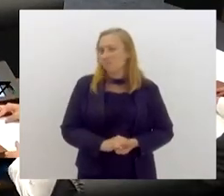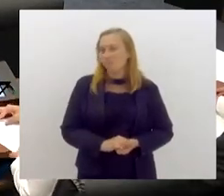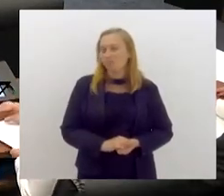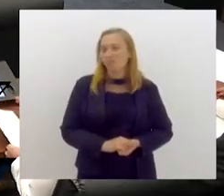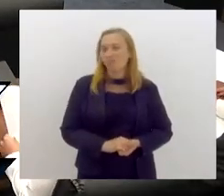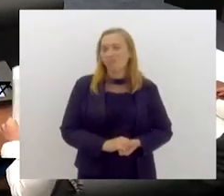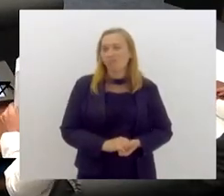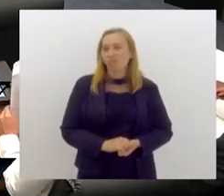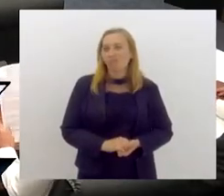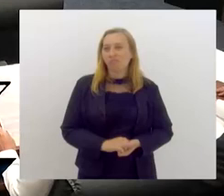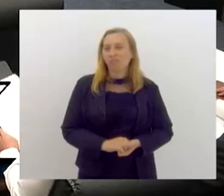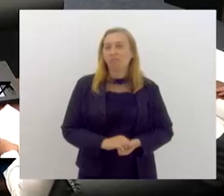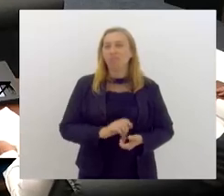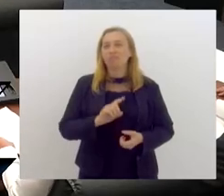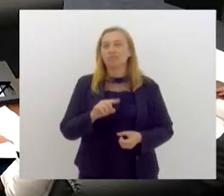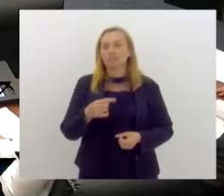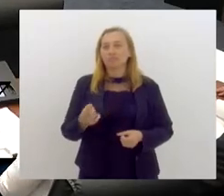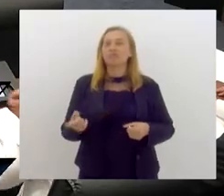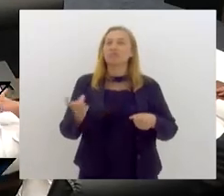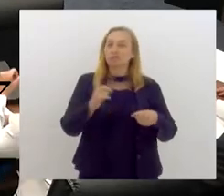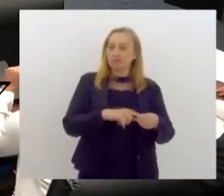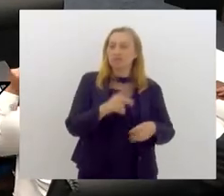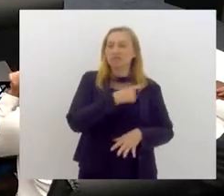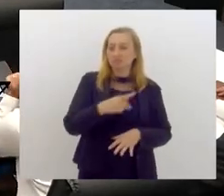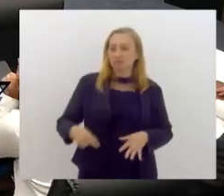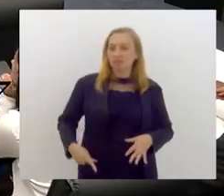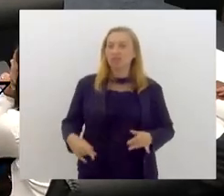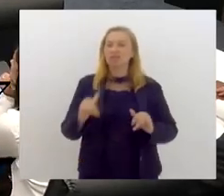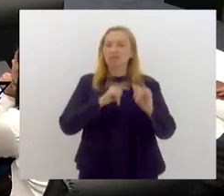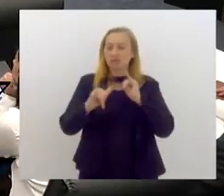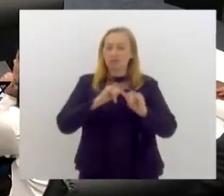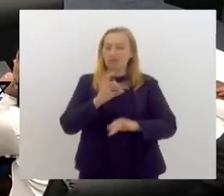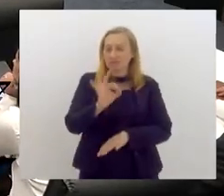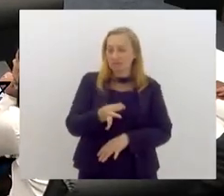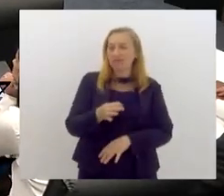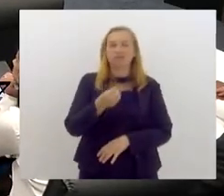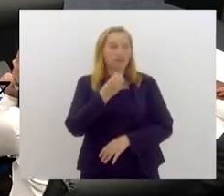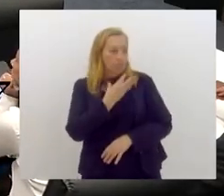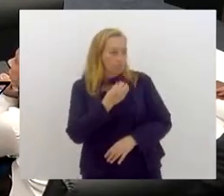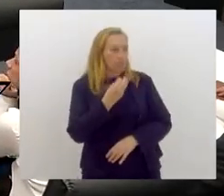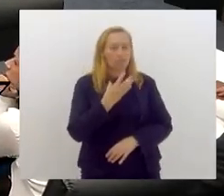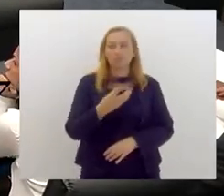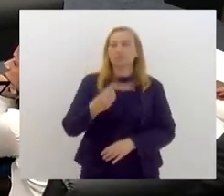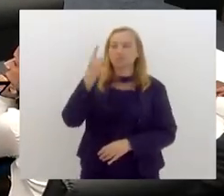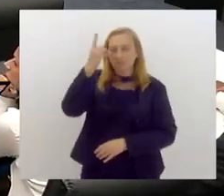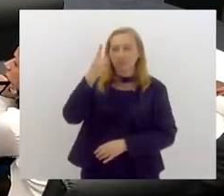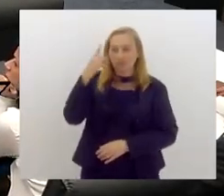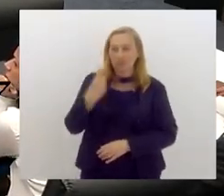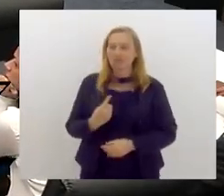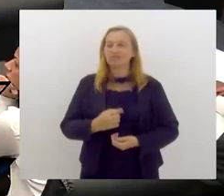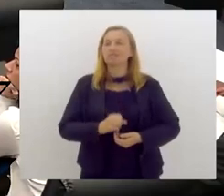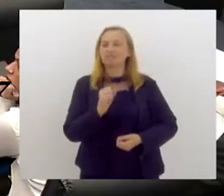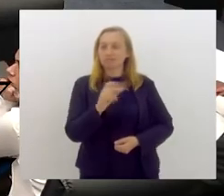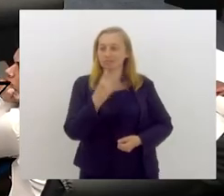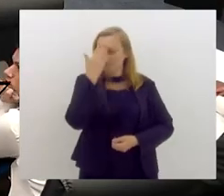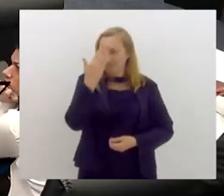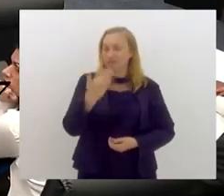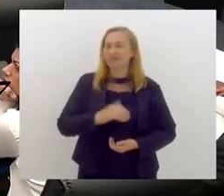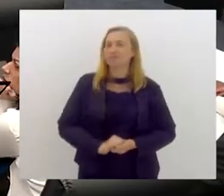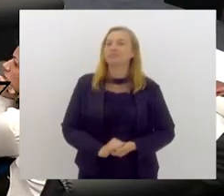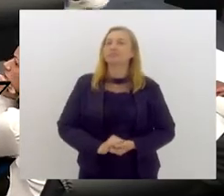Assim que o presidente retornar, a gente tem como dar essa informação. Tá bom, tá, tá bom. Nossa deputada. Obrigado. Dani. Obrigado.